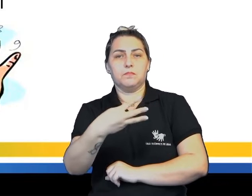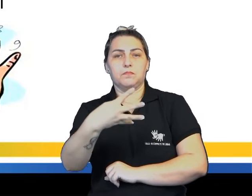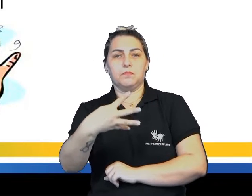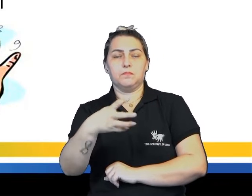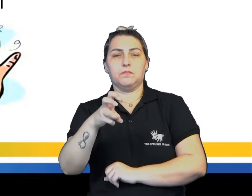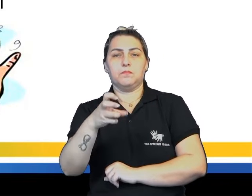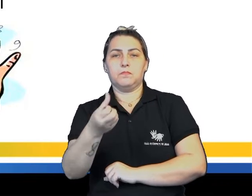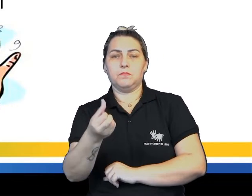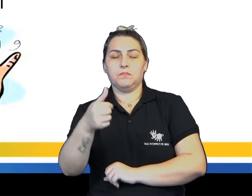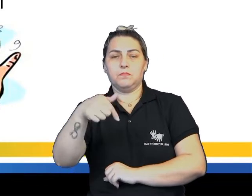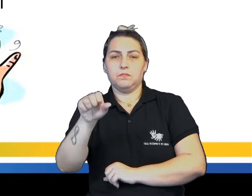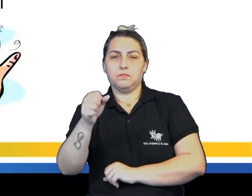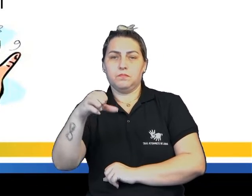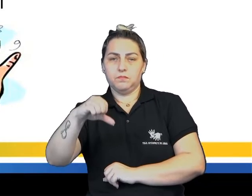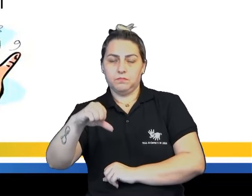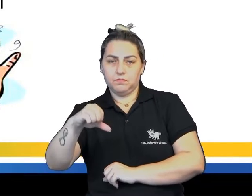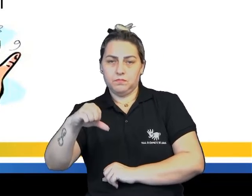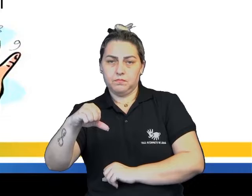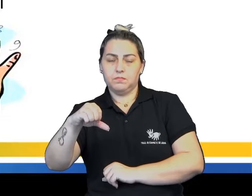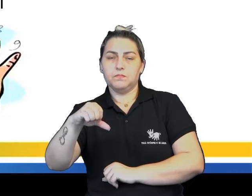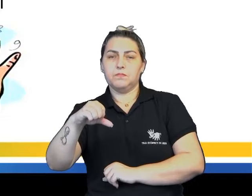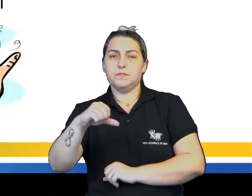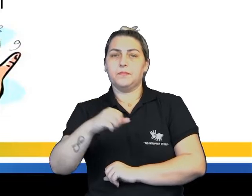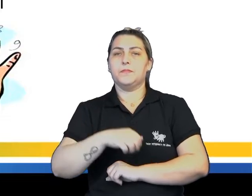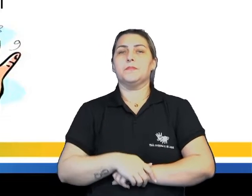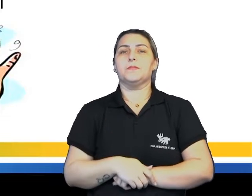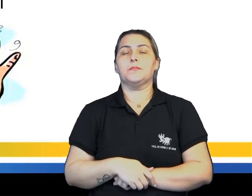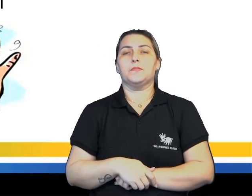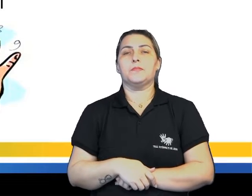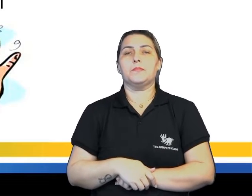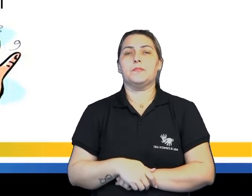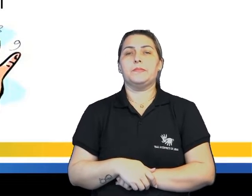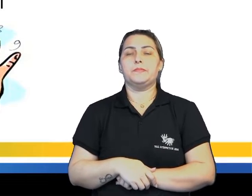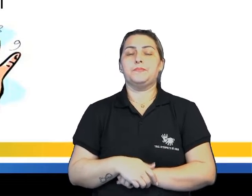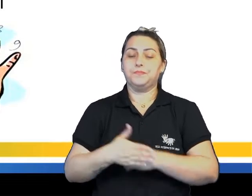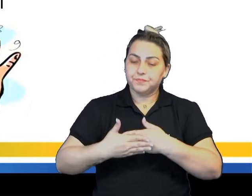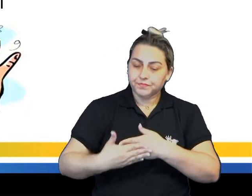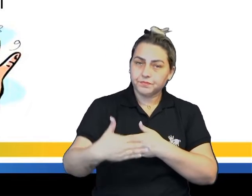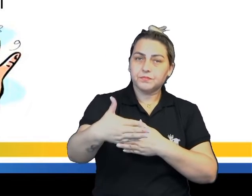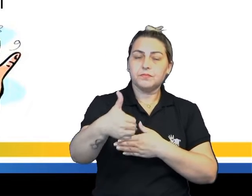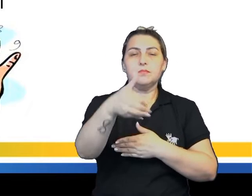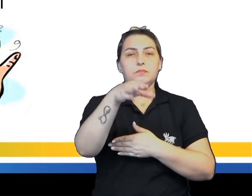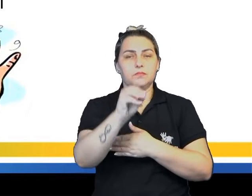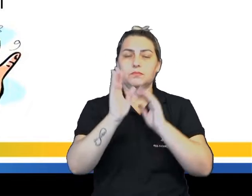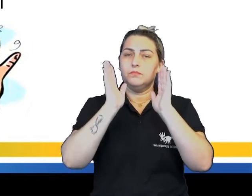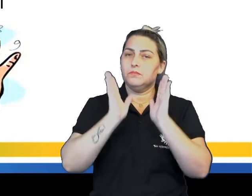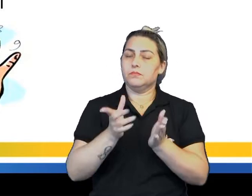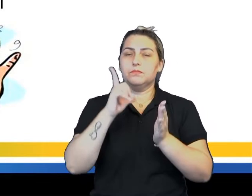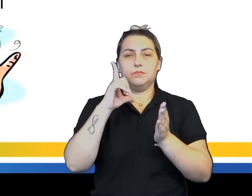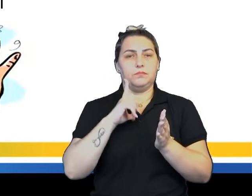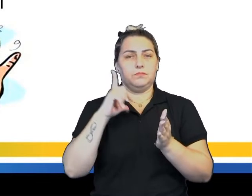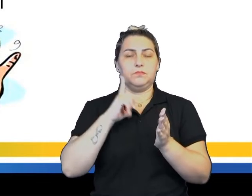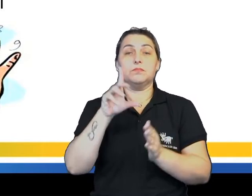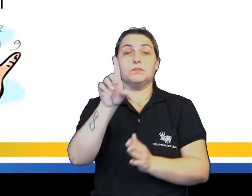3, 4, 5, 6, 7, 8, 9. A partir do 10, nós já temos